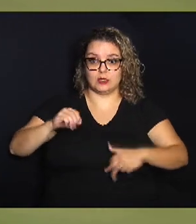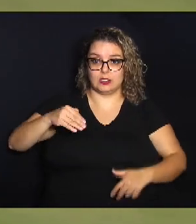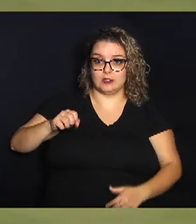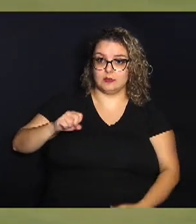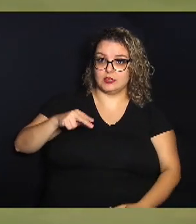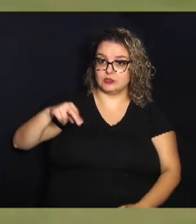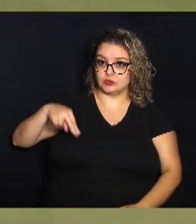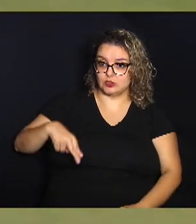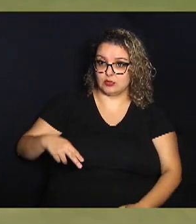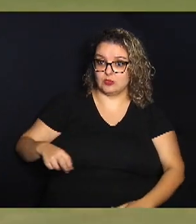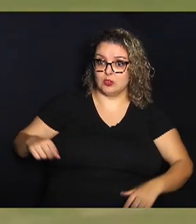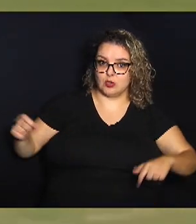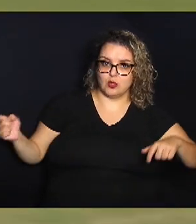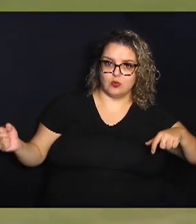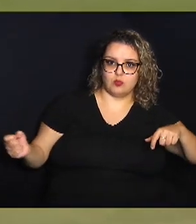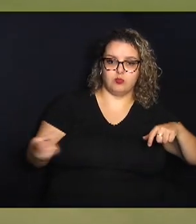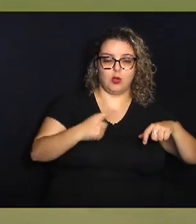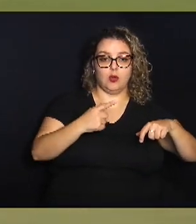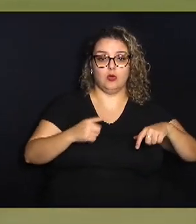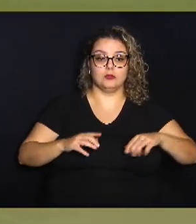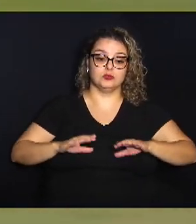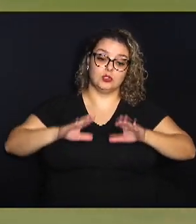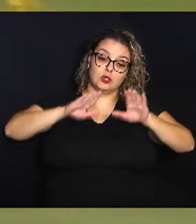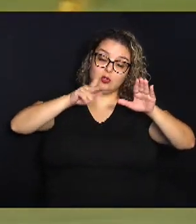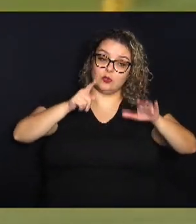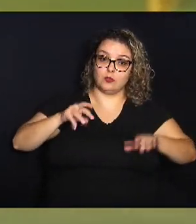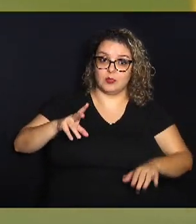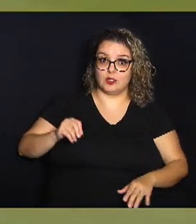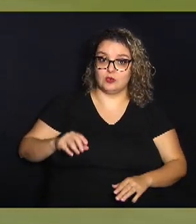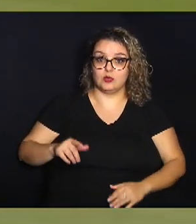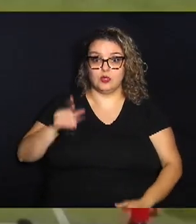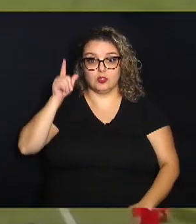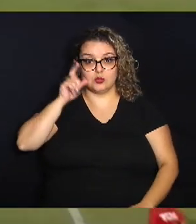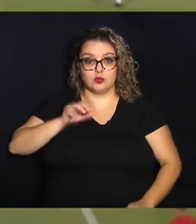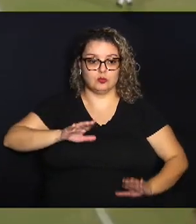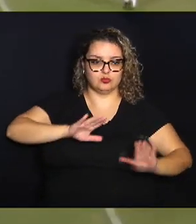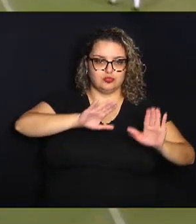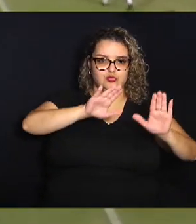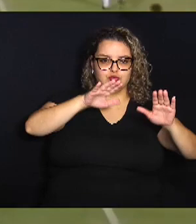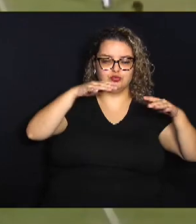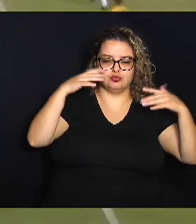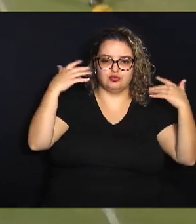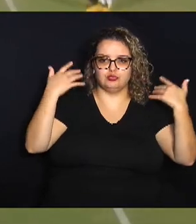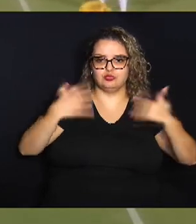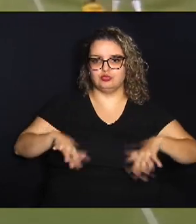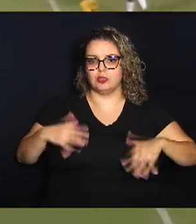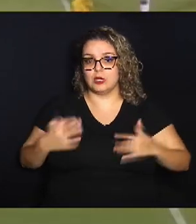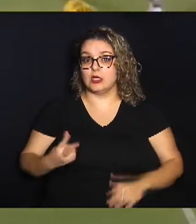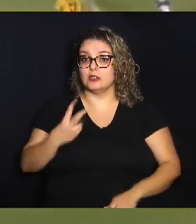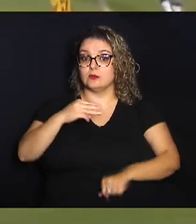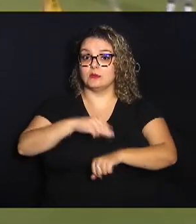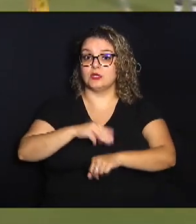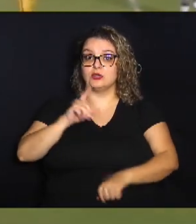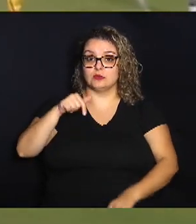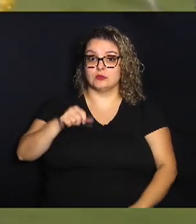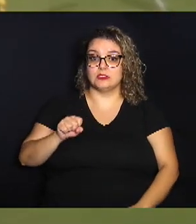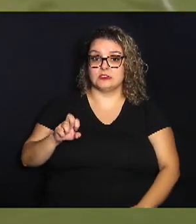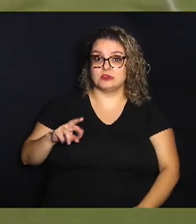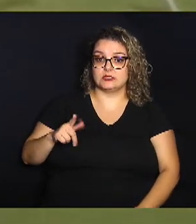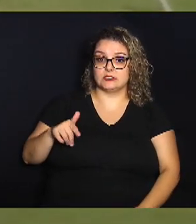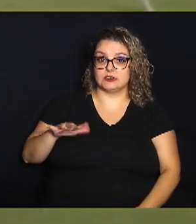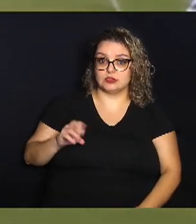e bateu forte. O goleiro Pedro Rocha conseguiu espalmar. 2 minutos depois, Sérgio